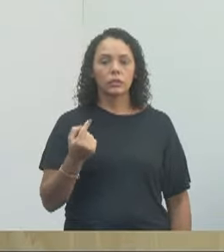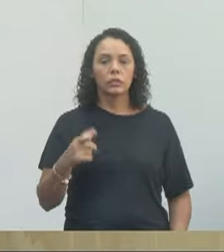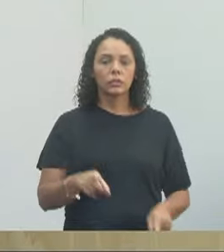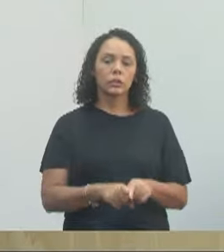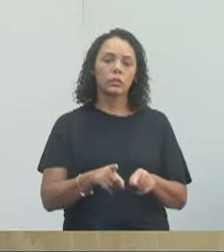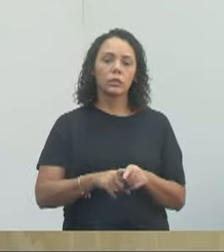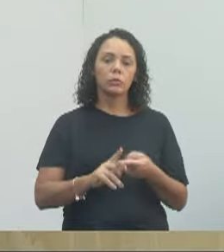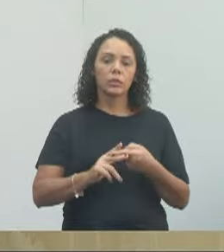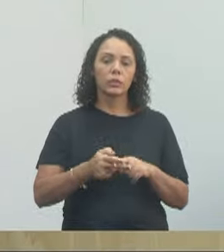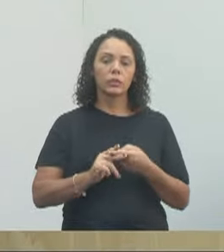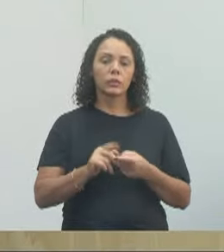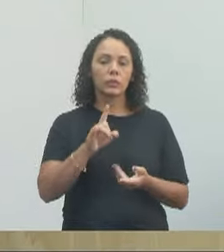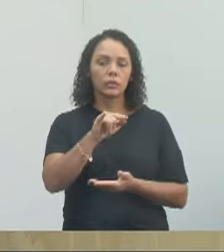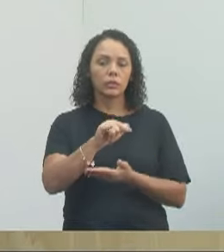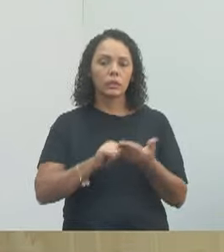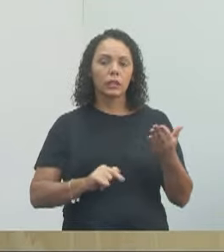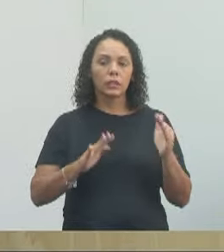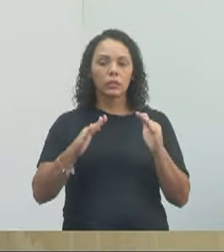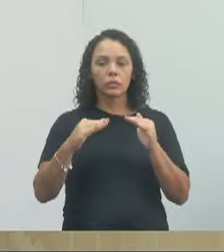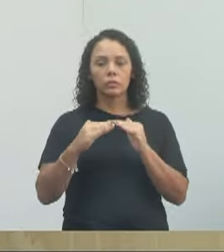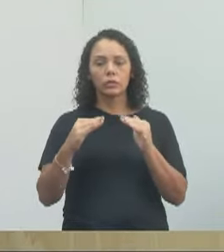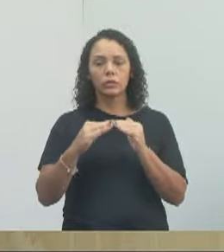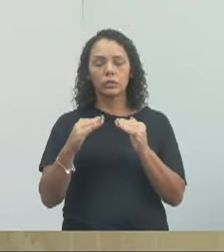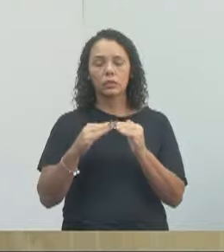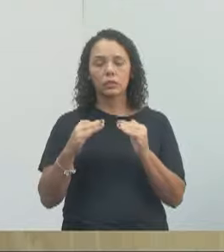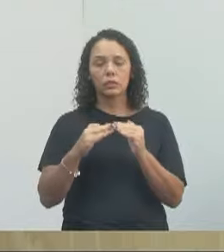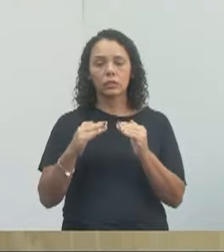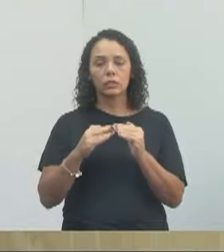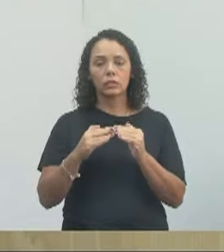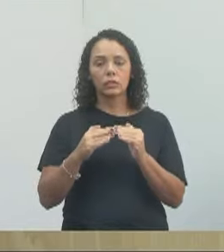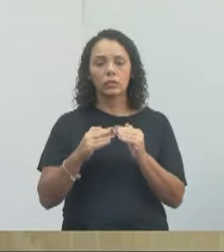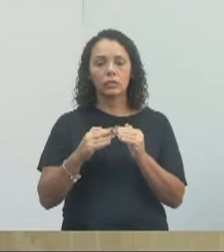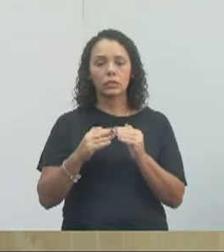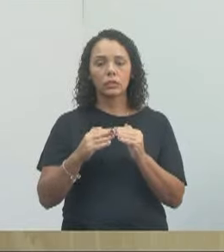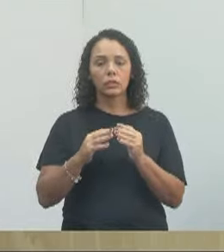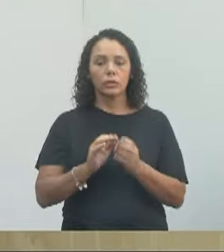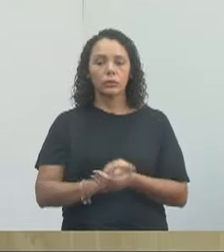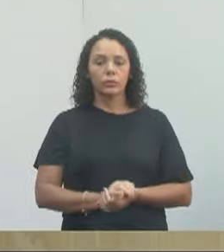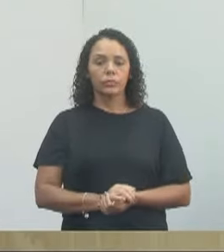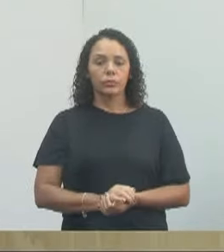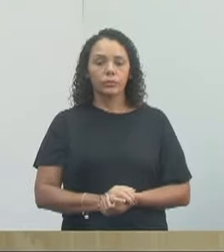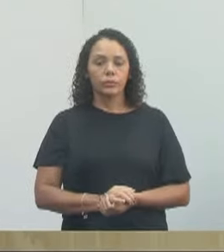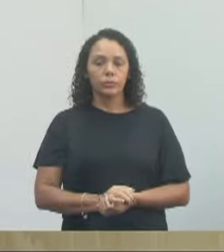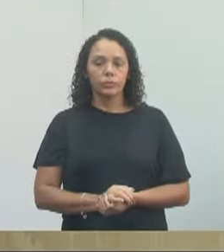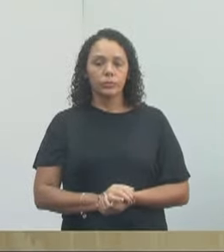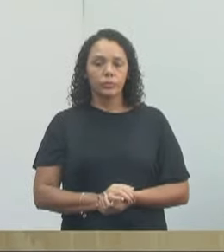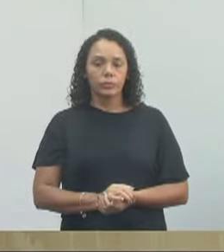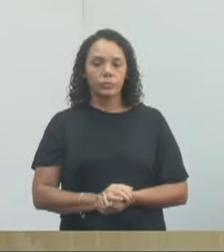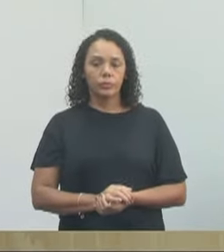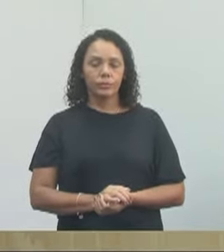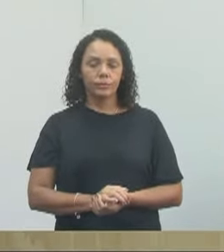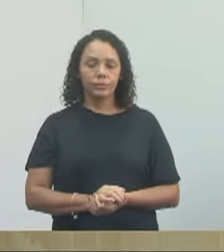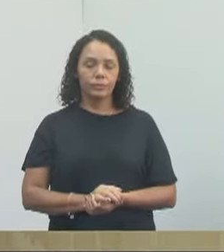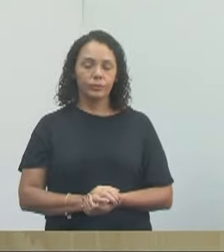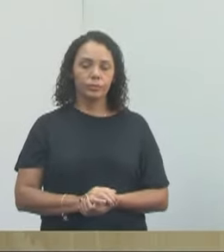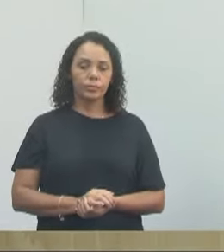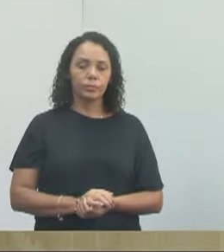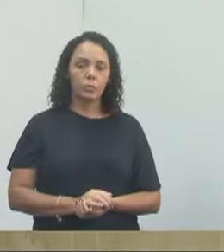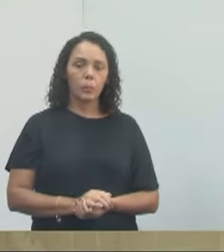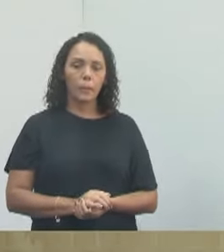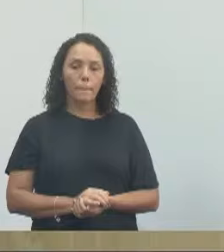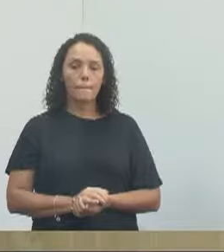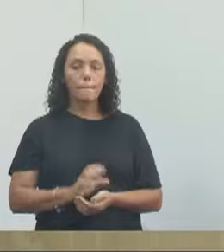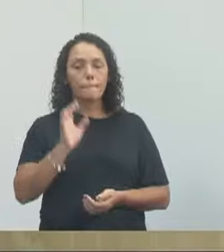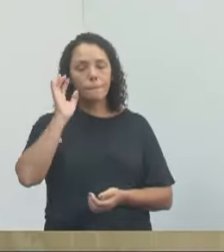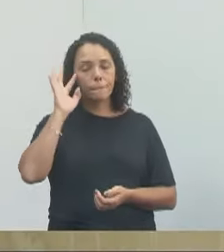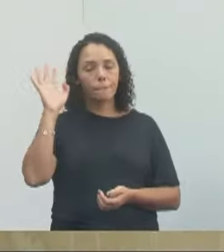regularização da escritura de imóveis de residências classificadas como de interesse social o sonho